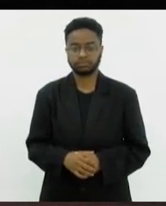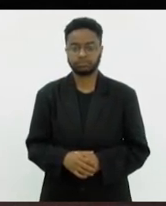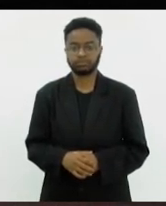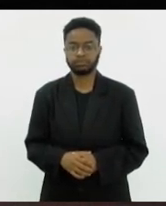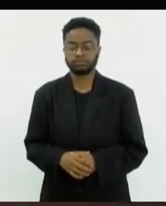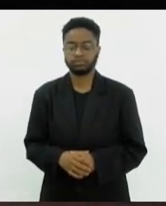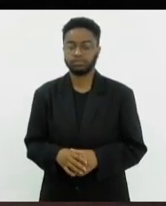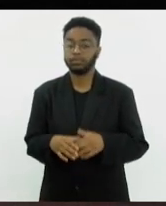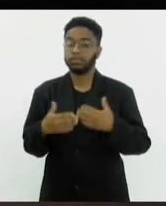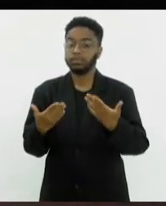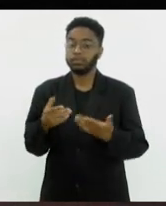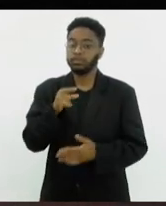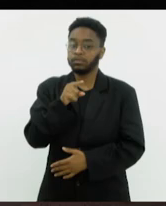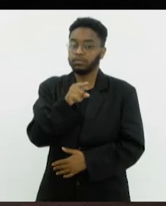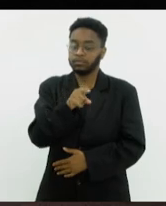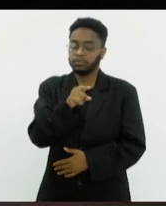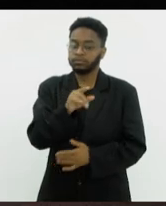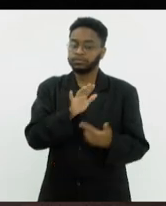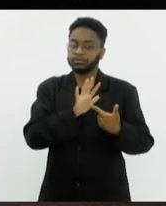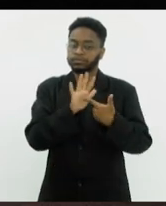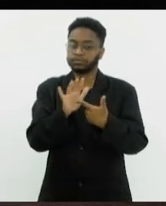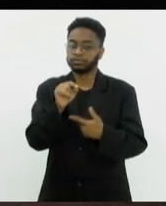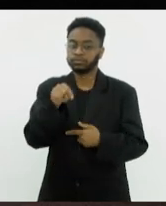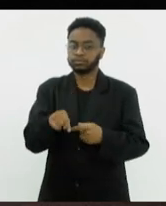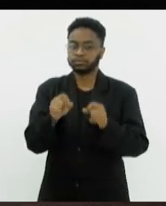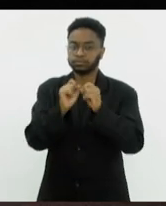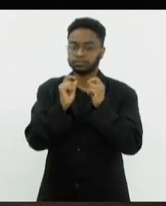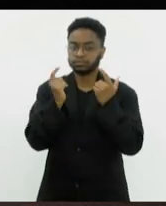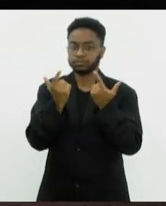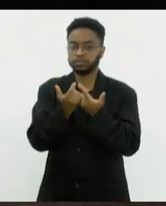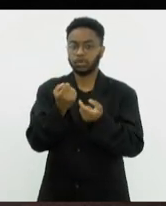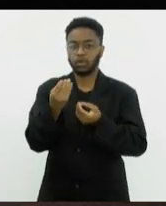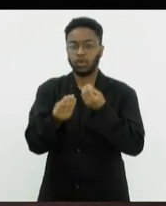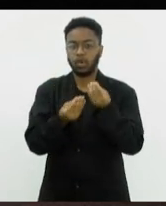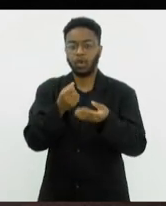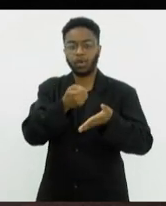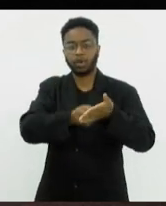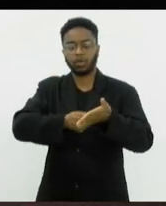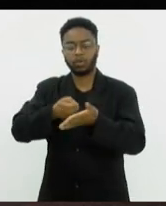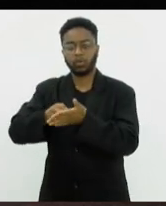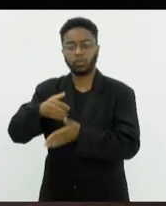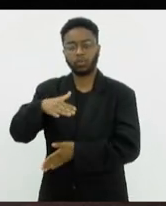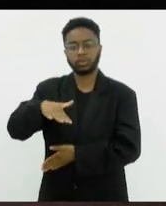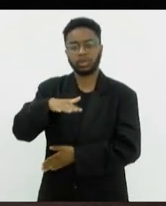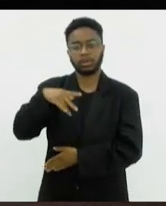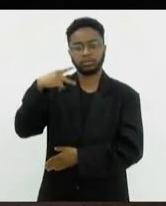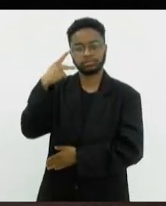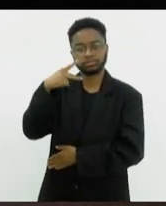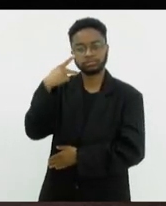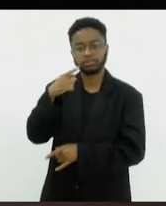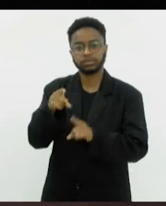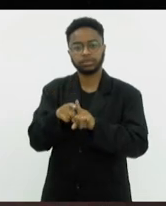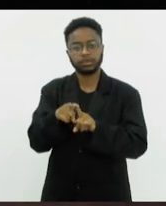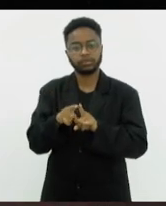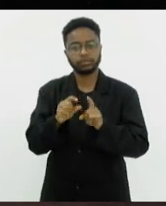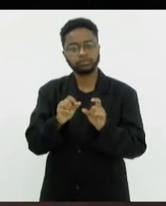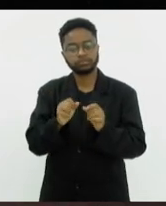traz aqui para o Parlamento um pouco dessa luta política, dessa luta comunitária